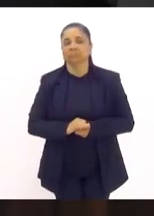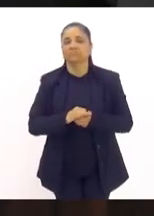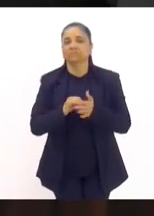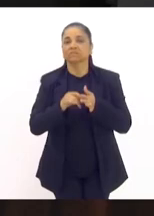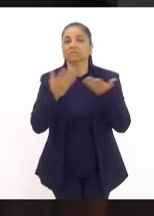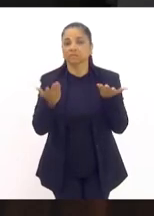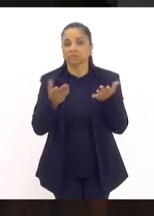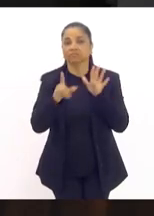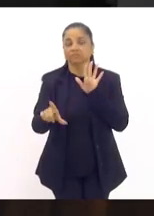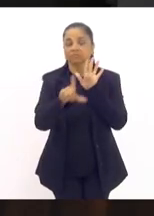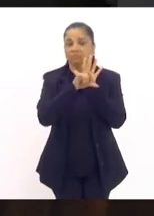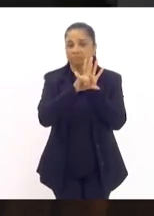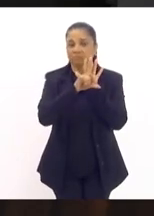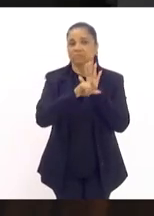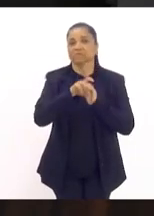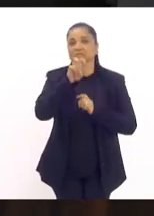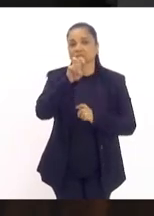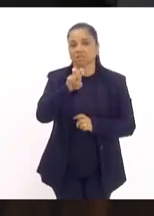Indicação legislativa número